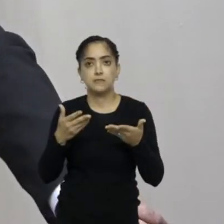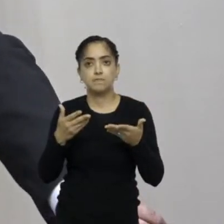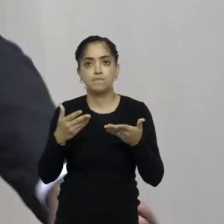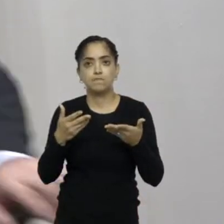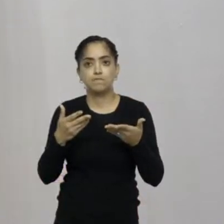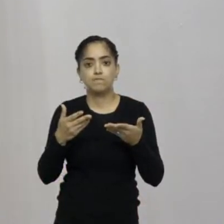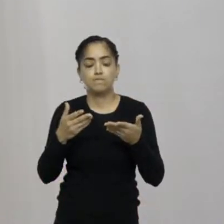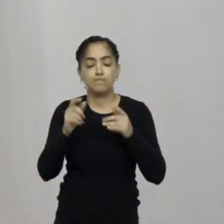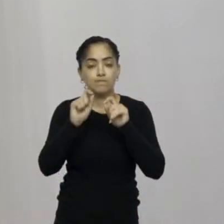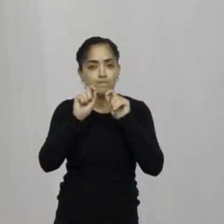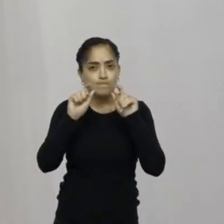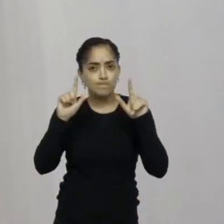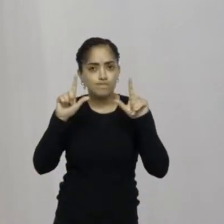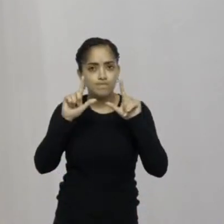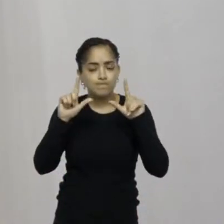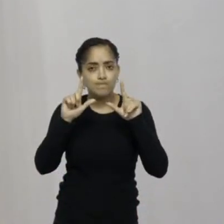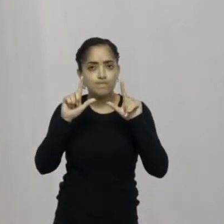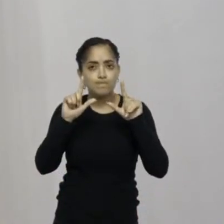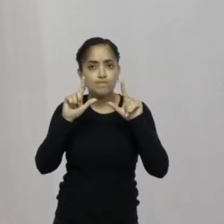atento,